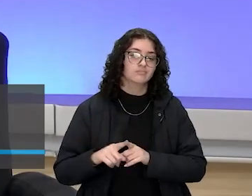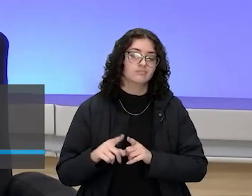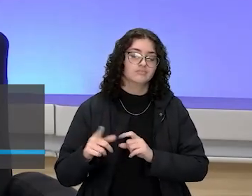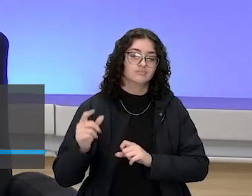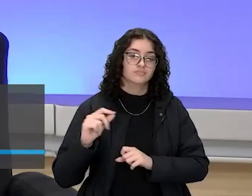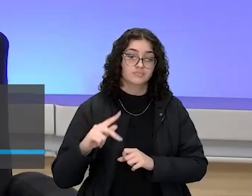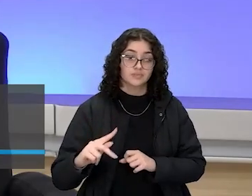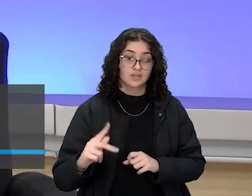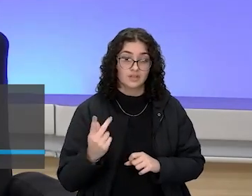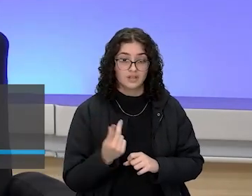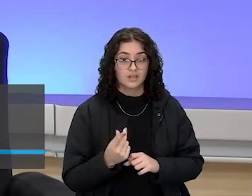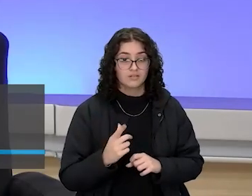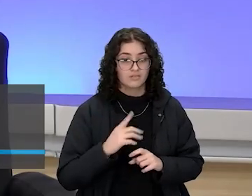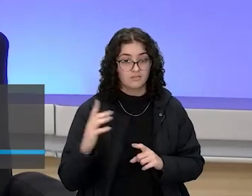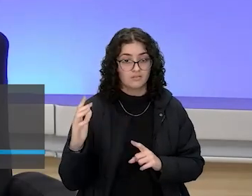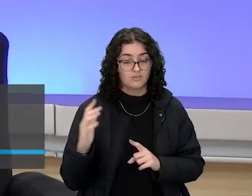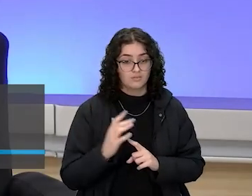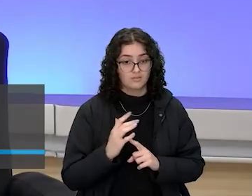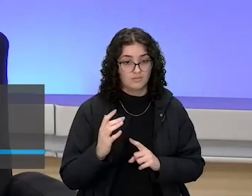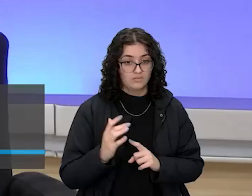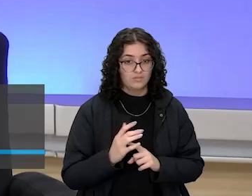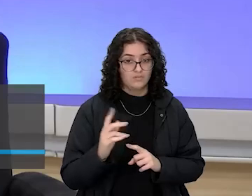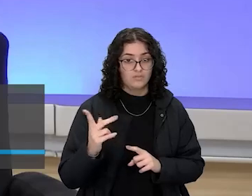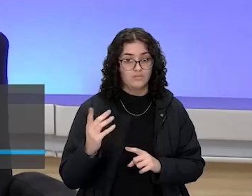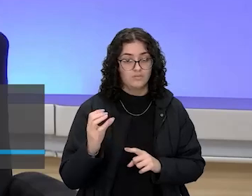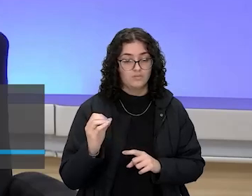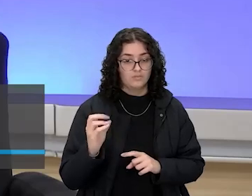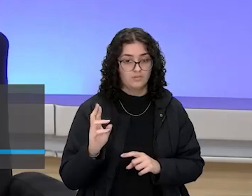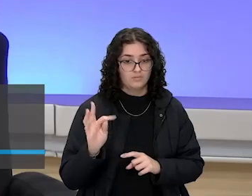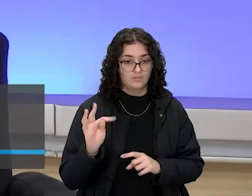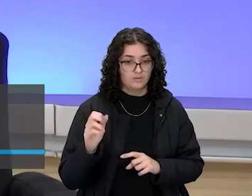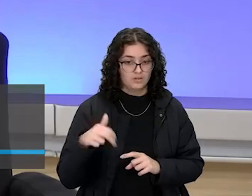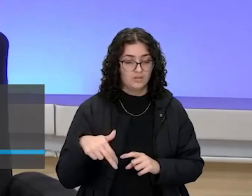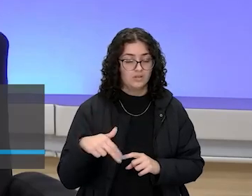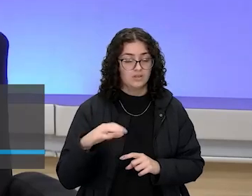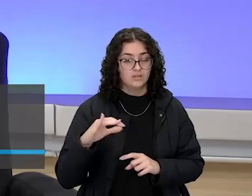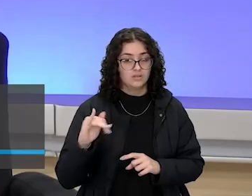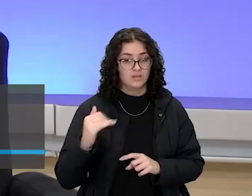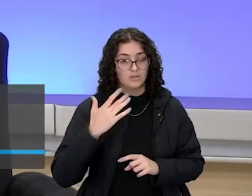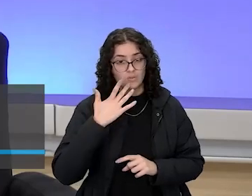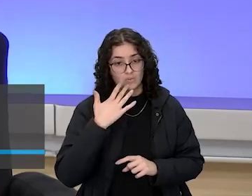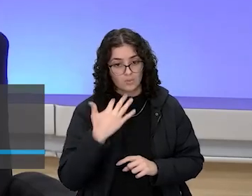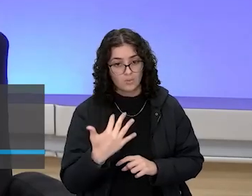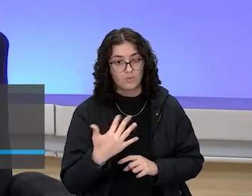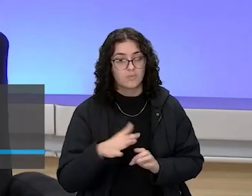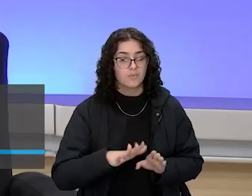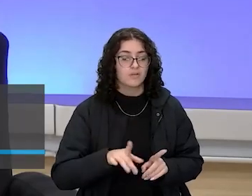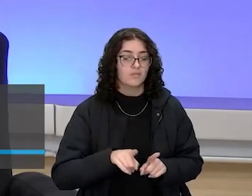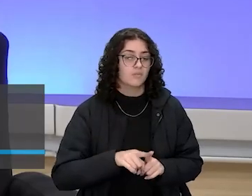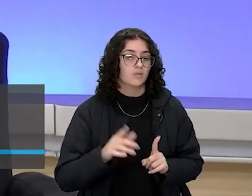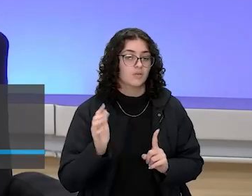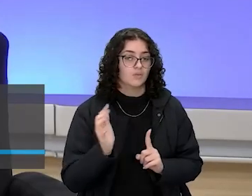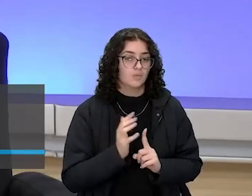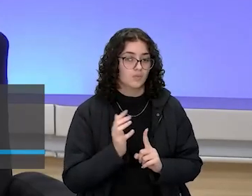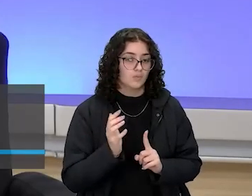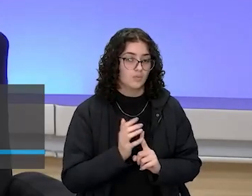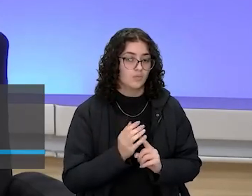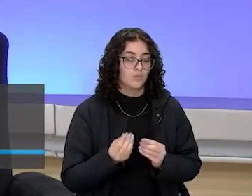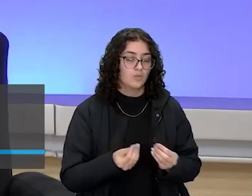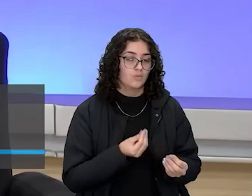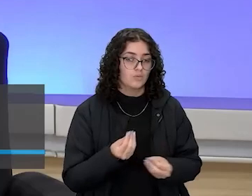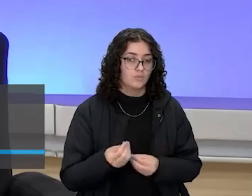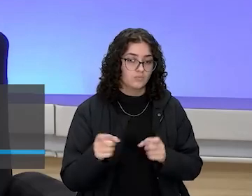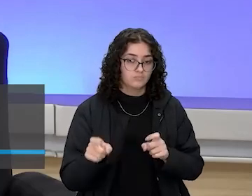do solo, o que isso influencia na hortência, na coloração, mas isso também vai influenciar em